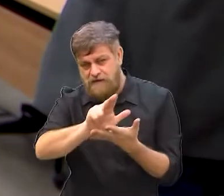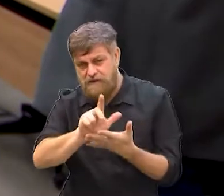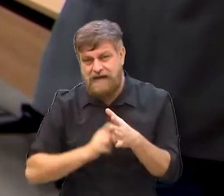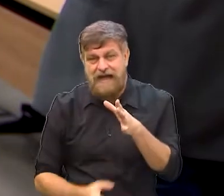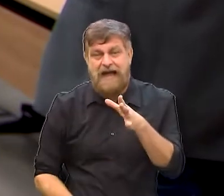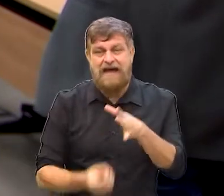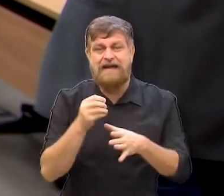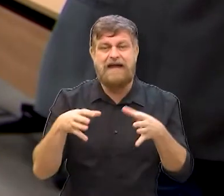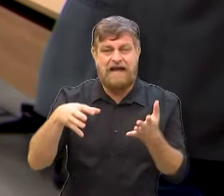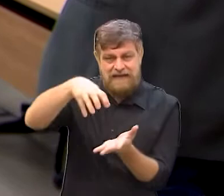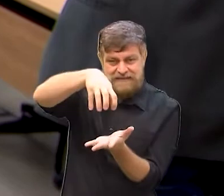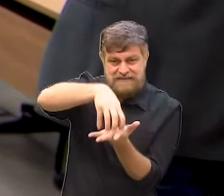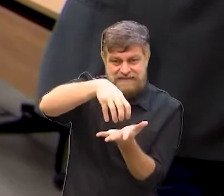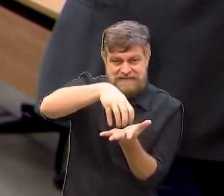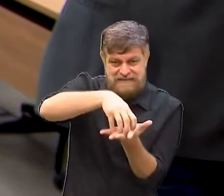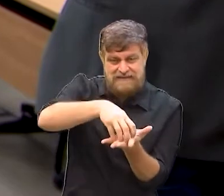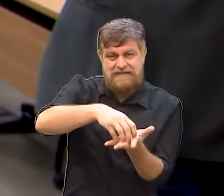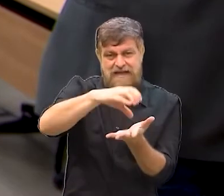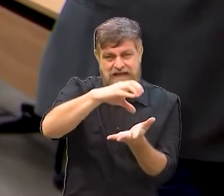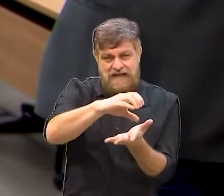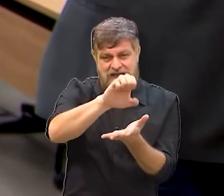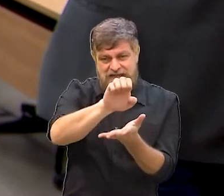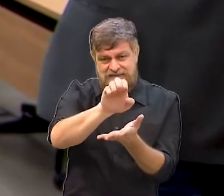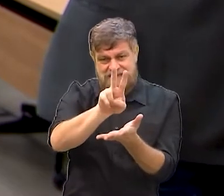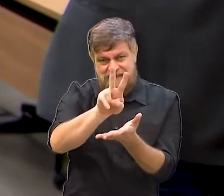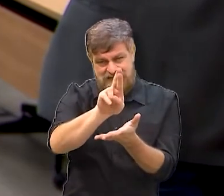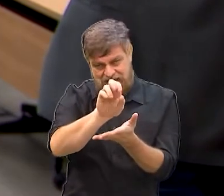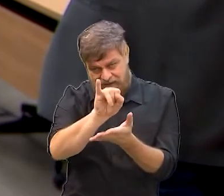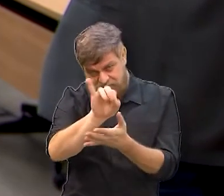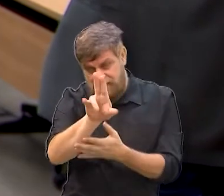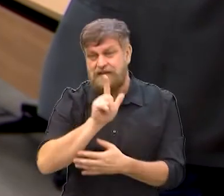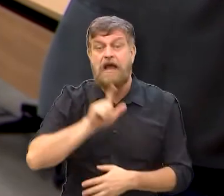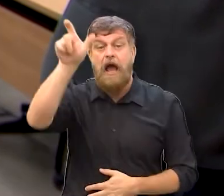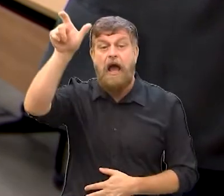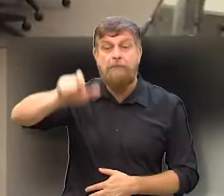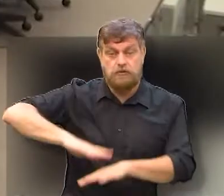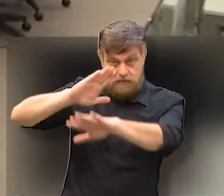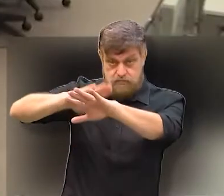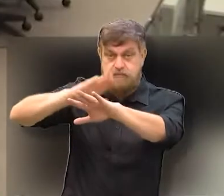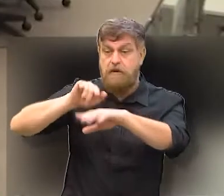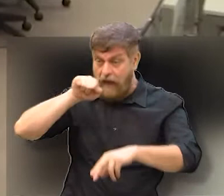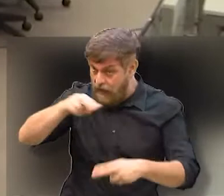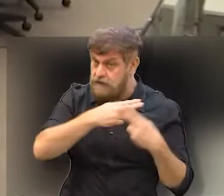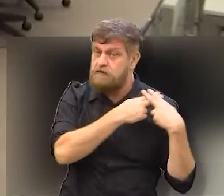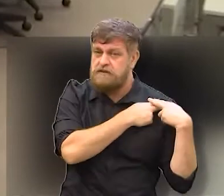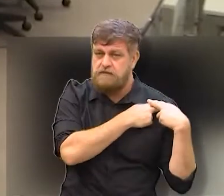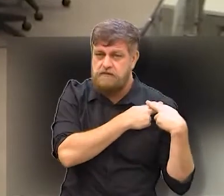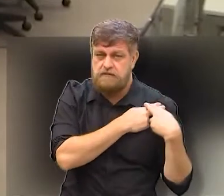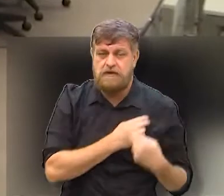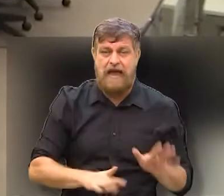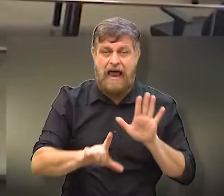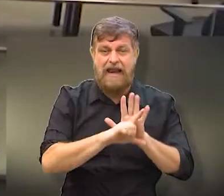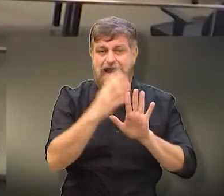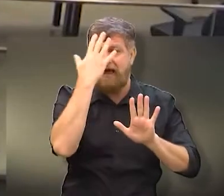SEAMO, a implementação do SERAV, que é o serviço de responsabilização do autor de violência. O tema 15 anos da Lei Maria